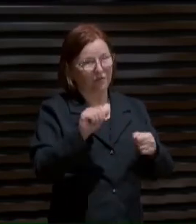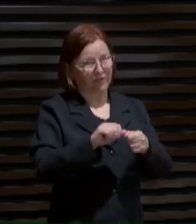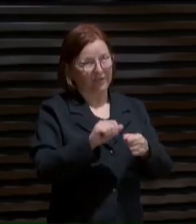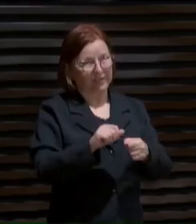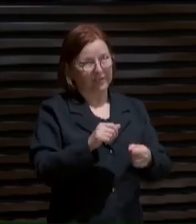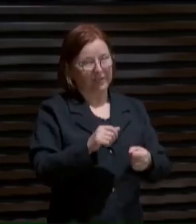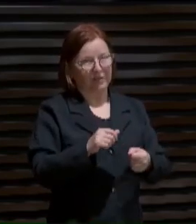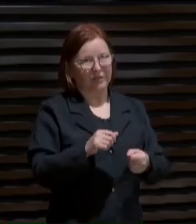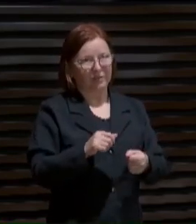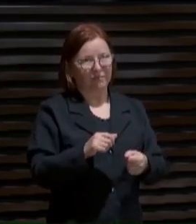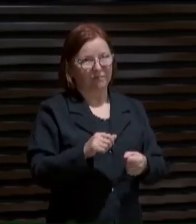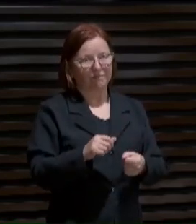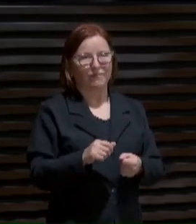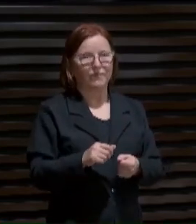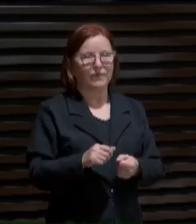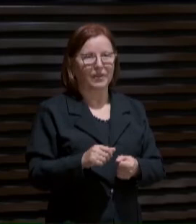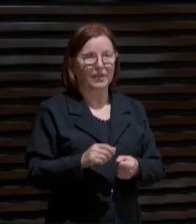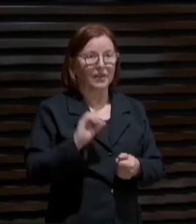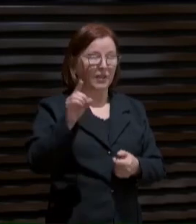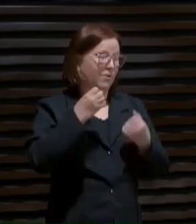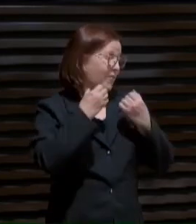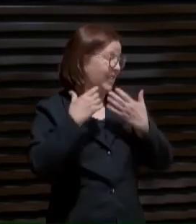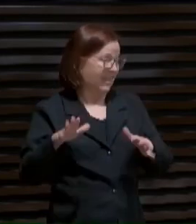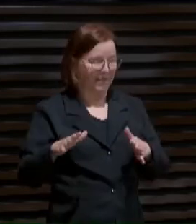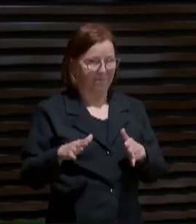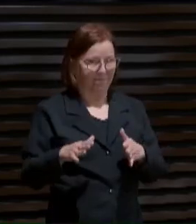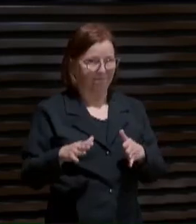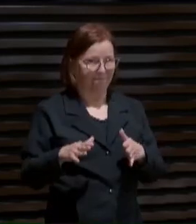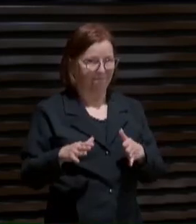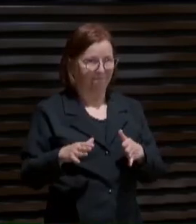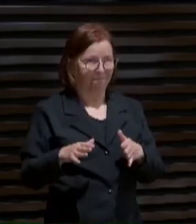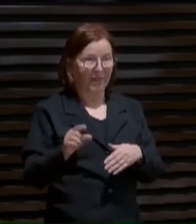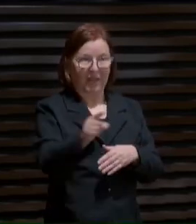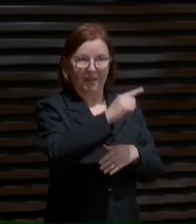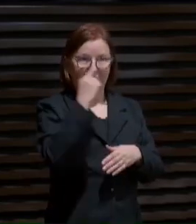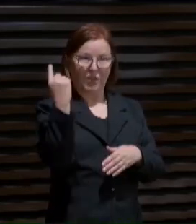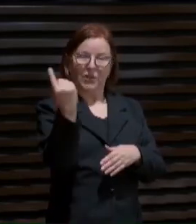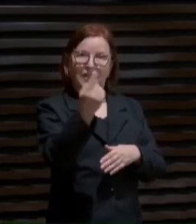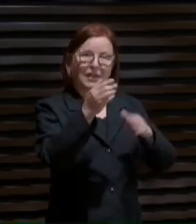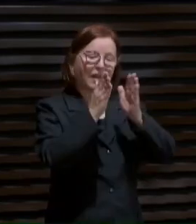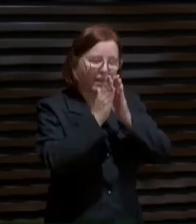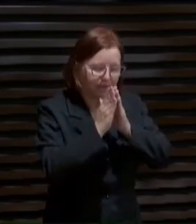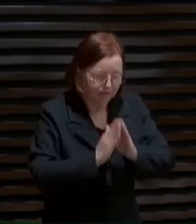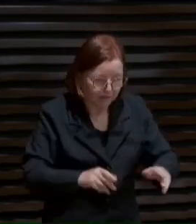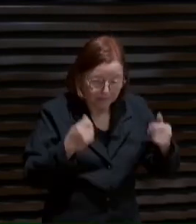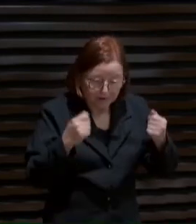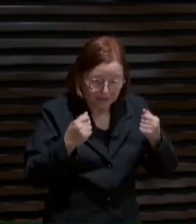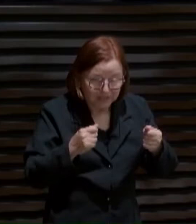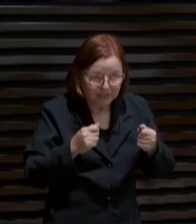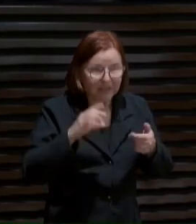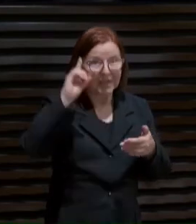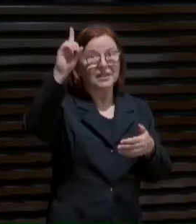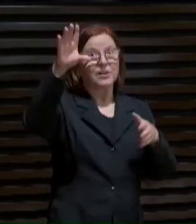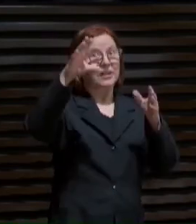Olá meus amados a nossa adoração tem sido aceita diante de Deus e veja que